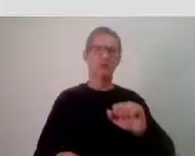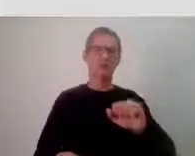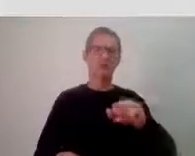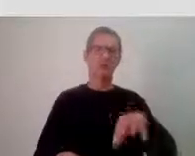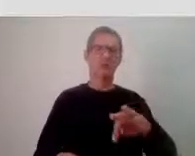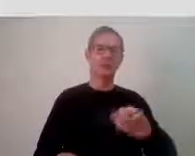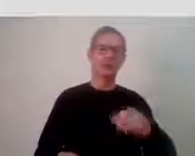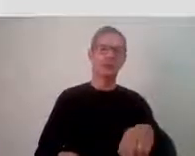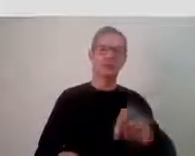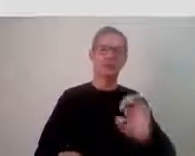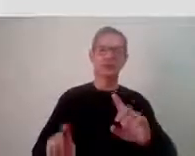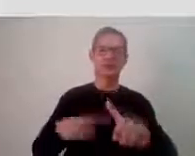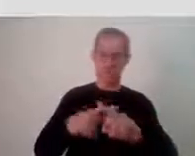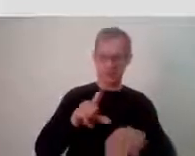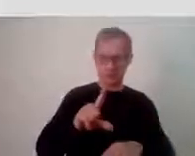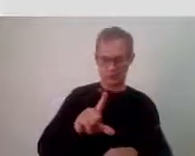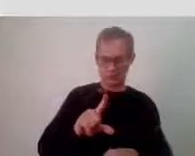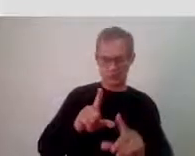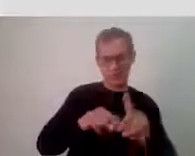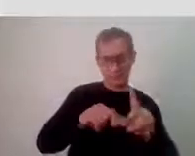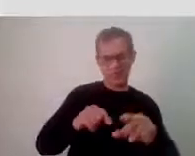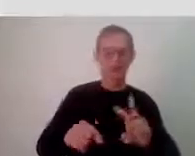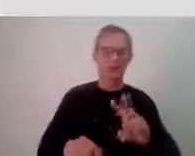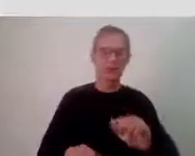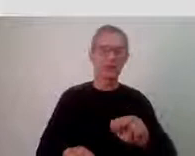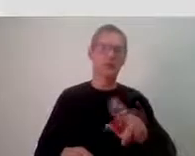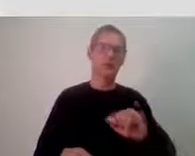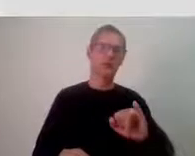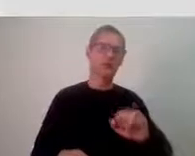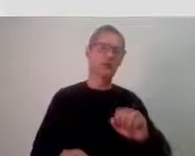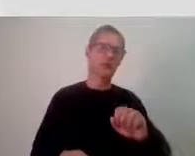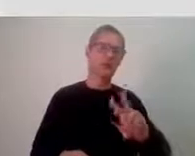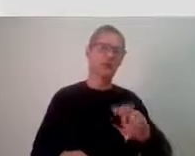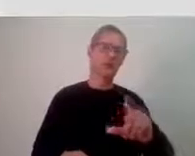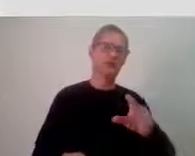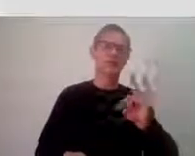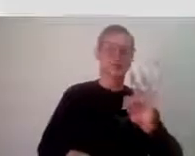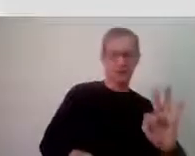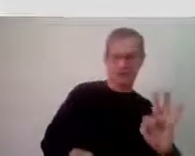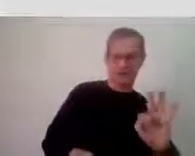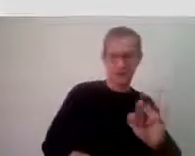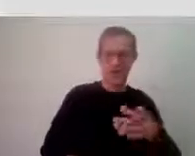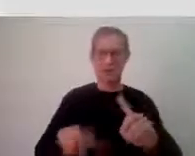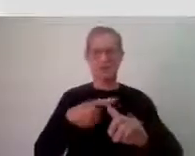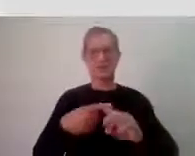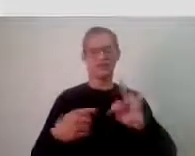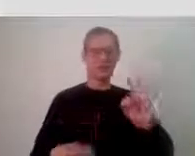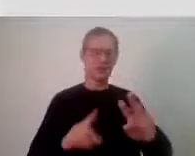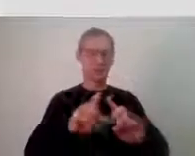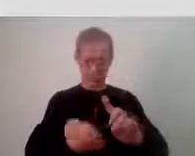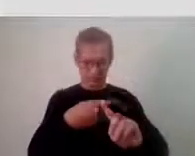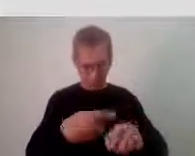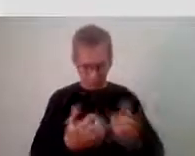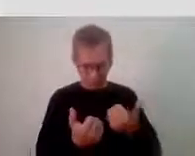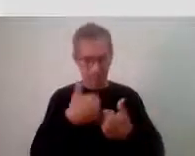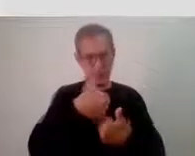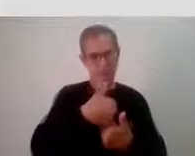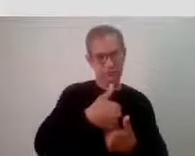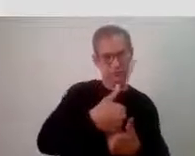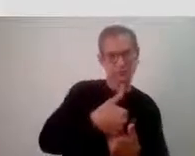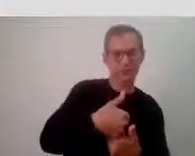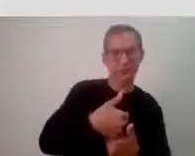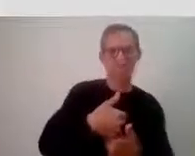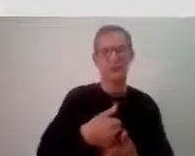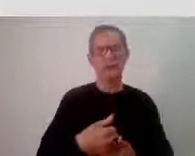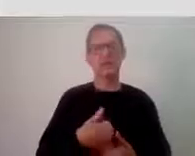letra, vezes a minha variável. Quem que é a minha variável? A minha variável é t. Então, vezes t. Depois você substitui